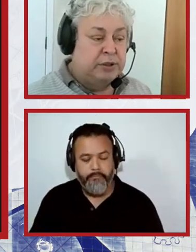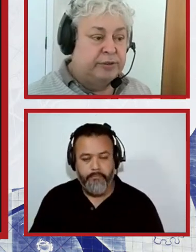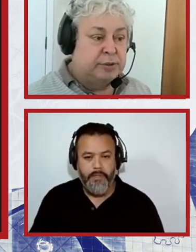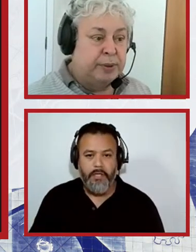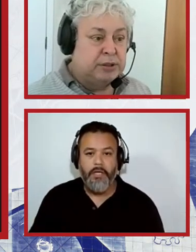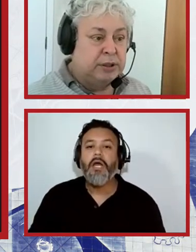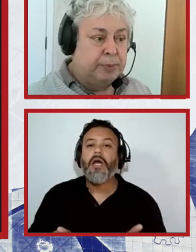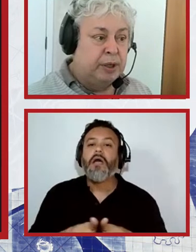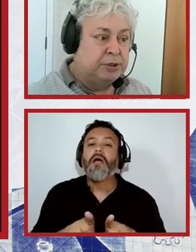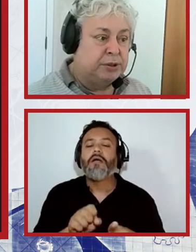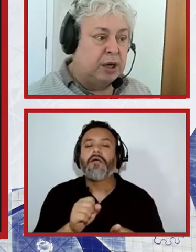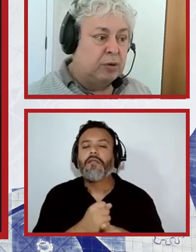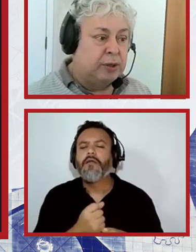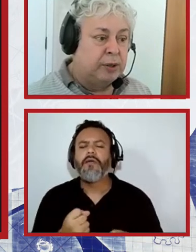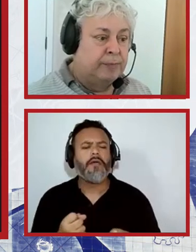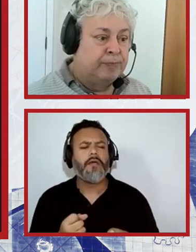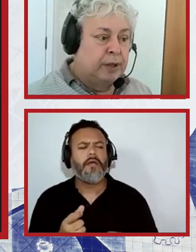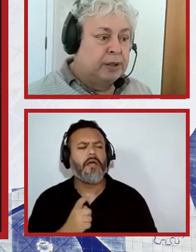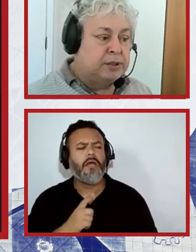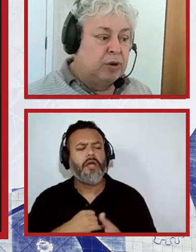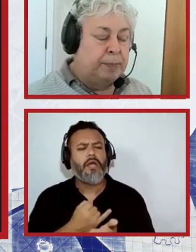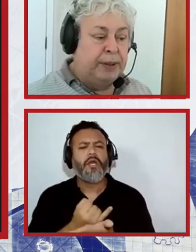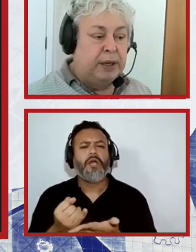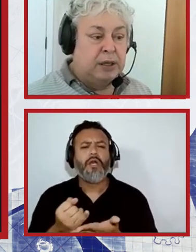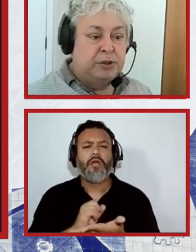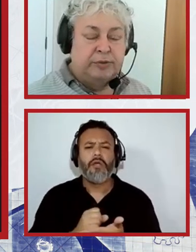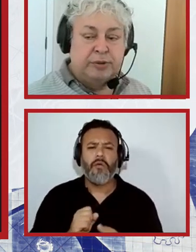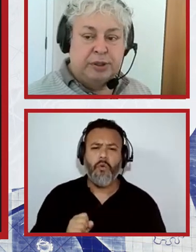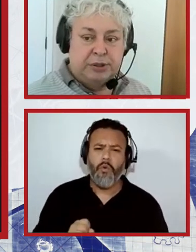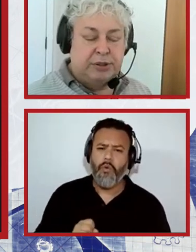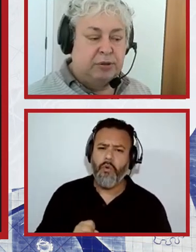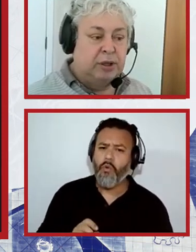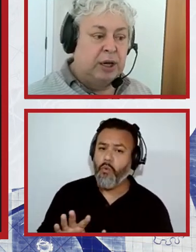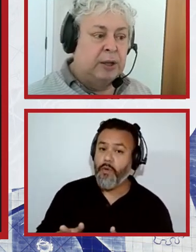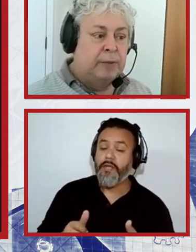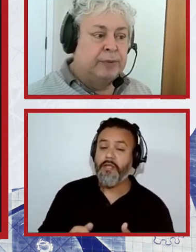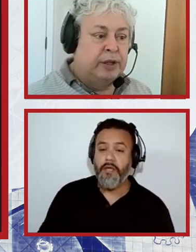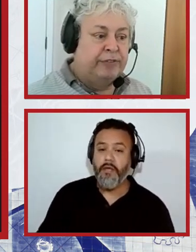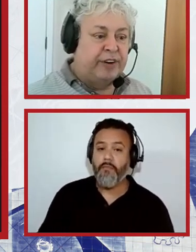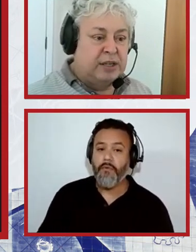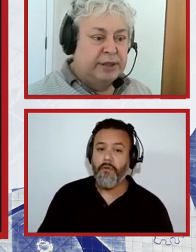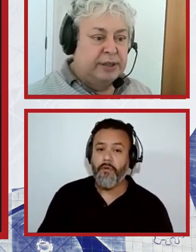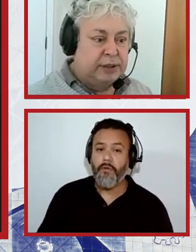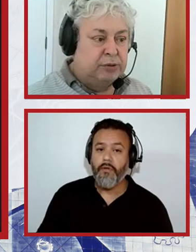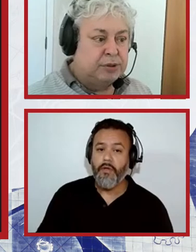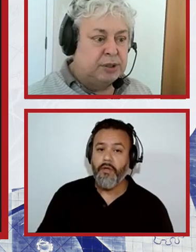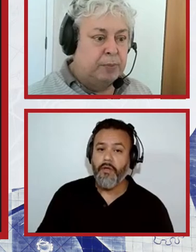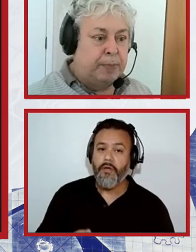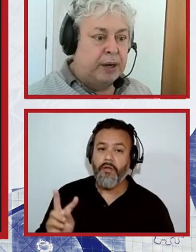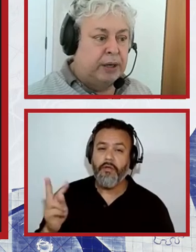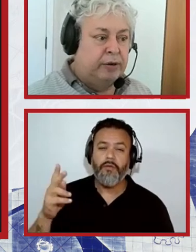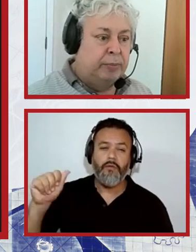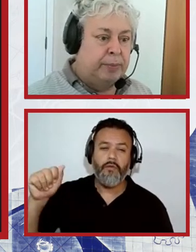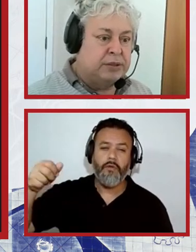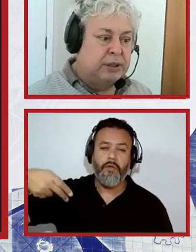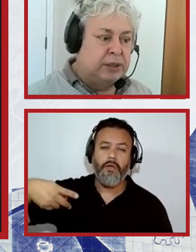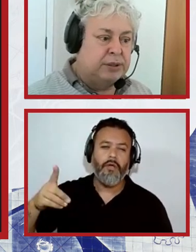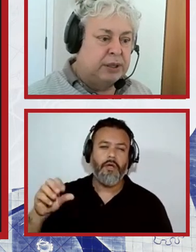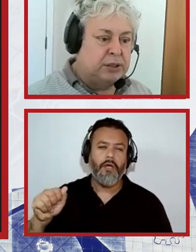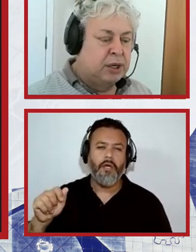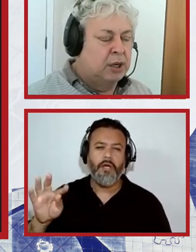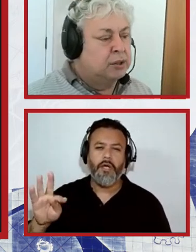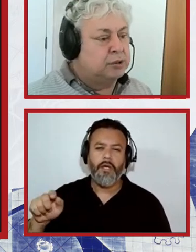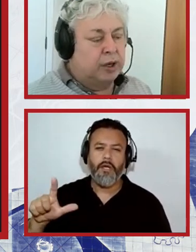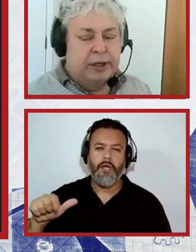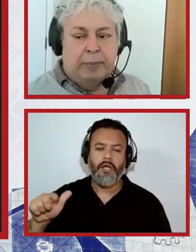algumas iniciativas, por exemplo, o Randalp, que são aplicativos de celular que fazem a tradução para a língua